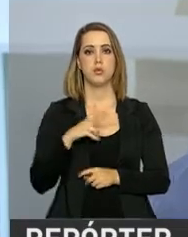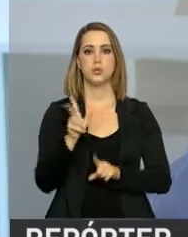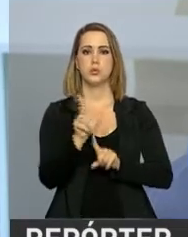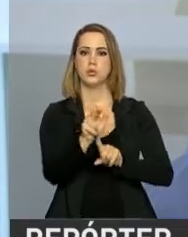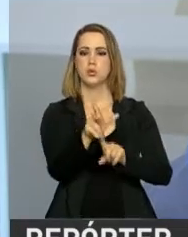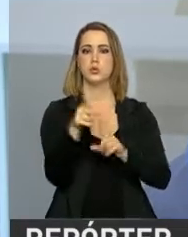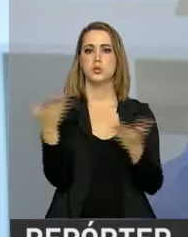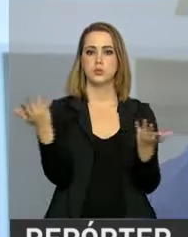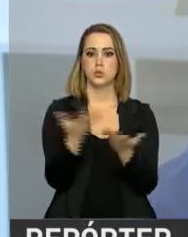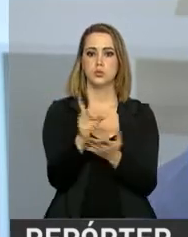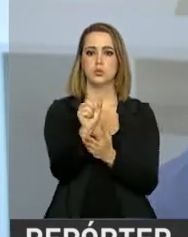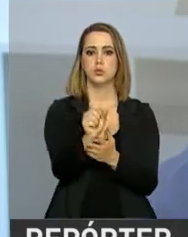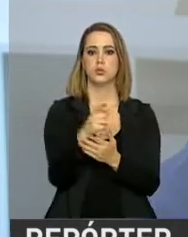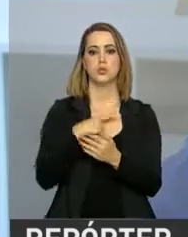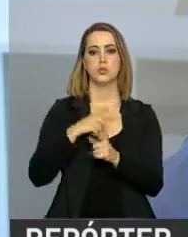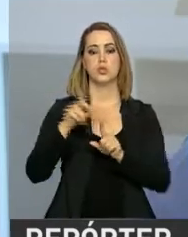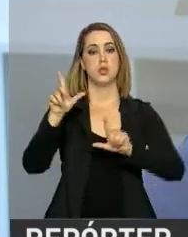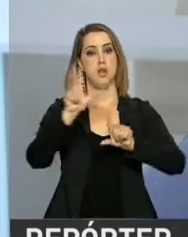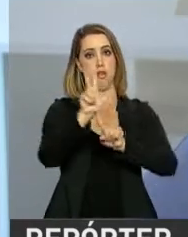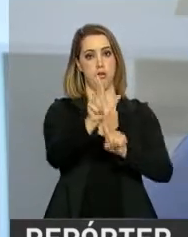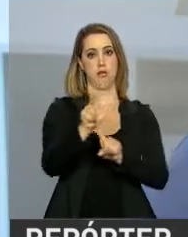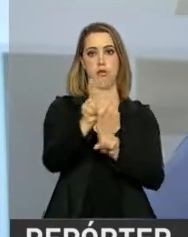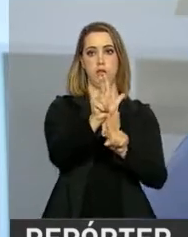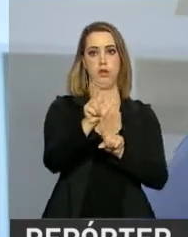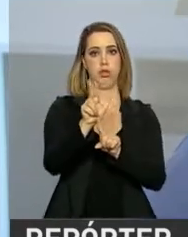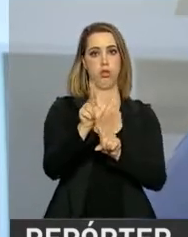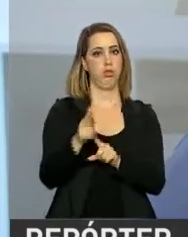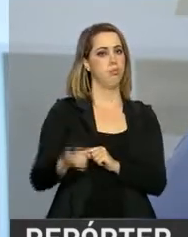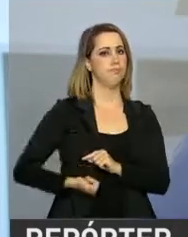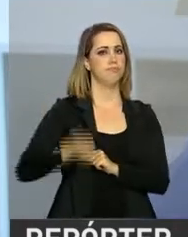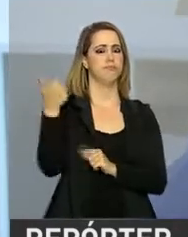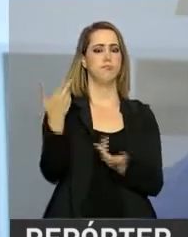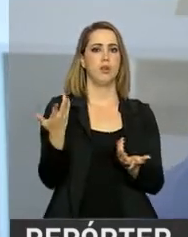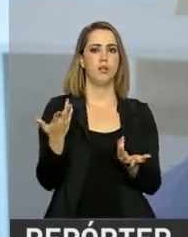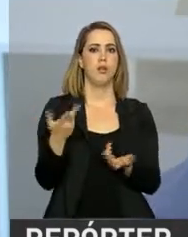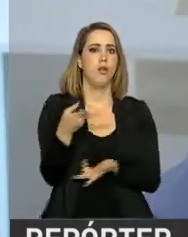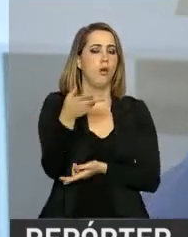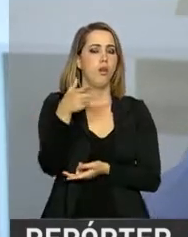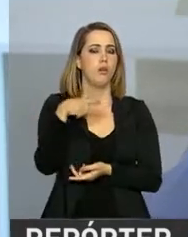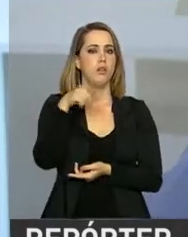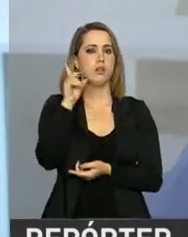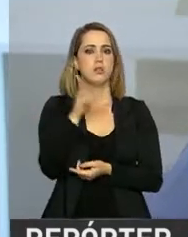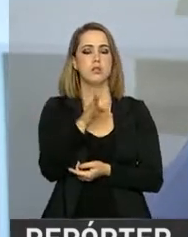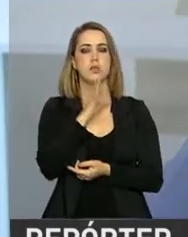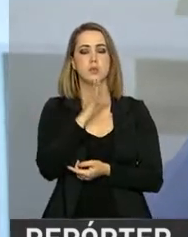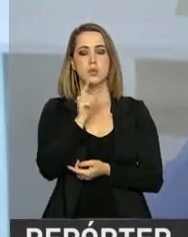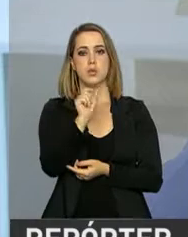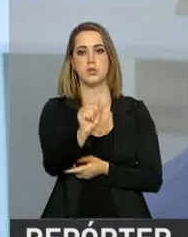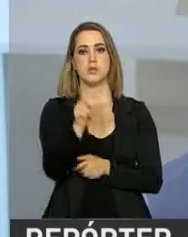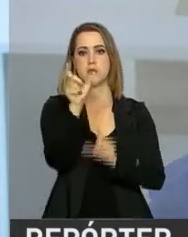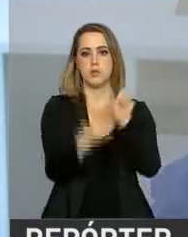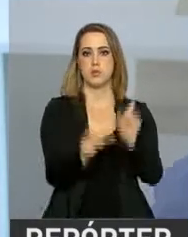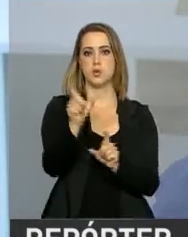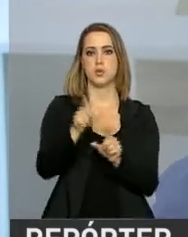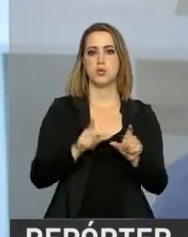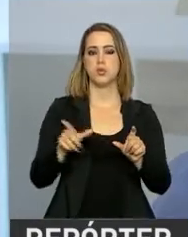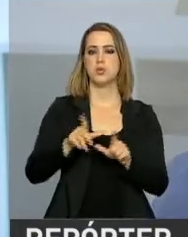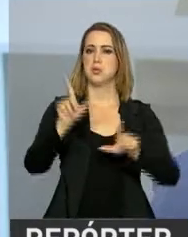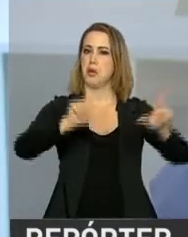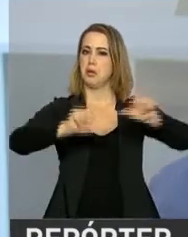E com a antena já fica toda limpa. Os pessoal que eu conheço via televisão, tudo é limpinho. Pode ter